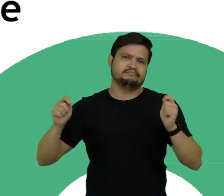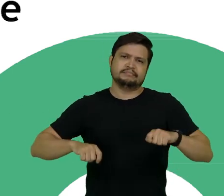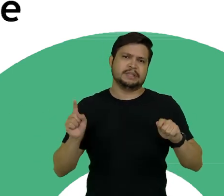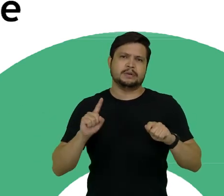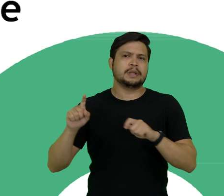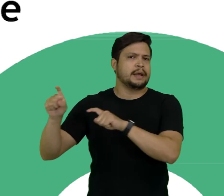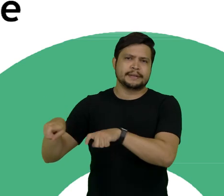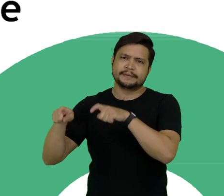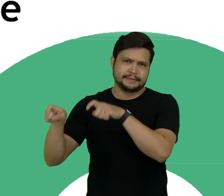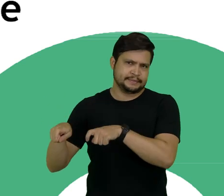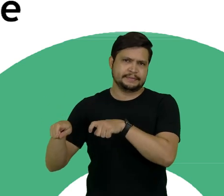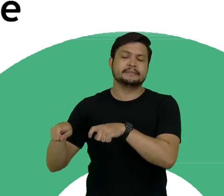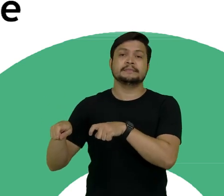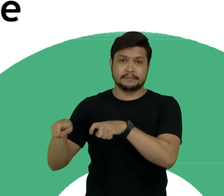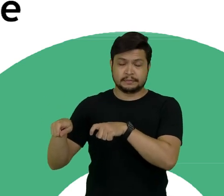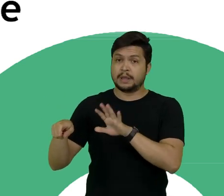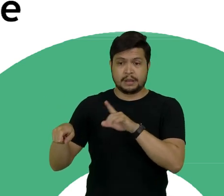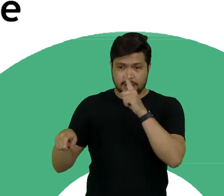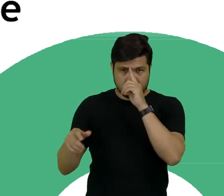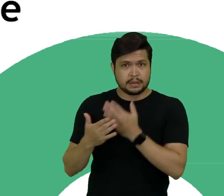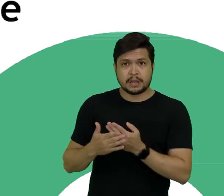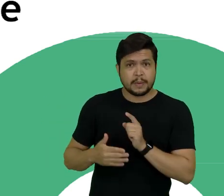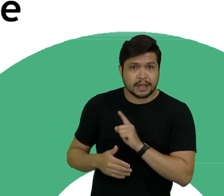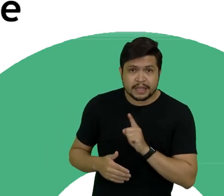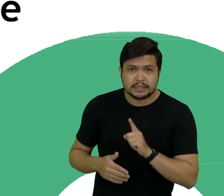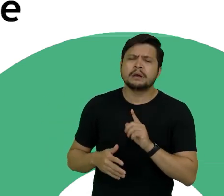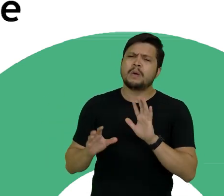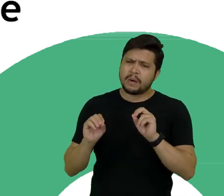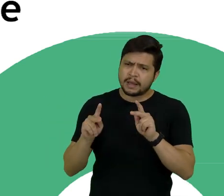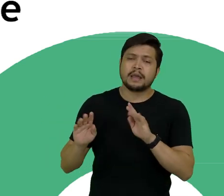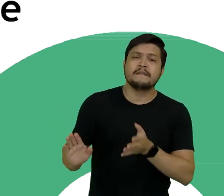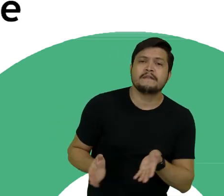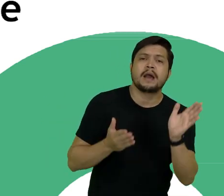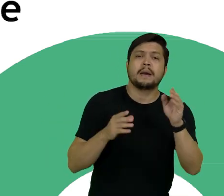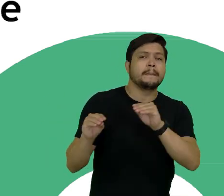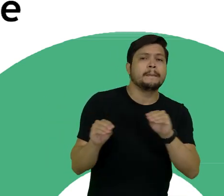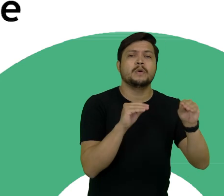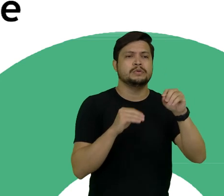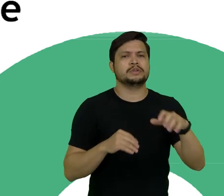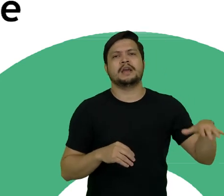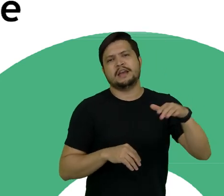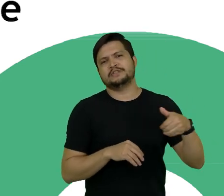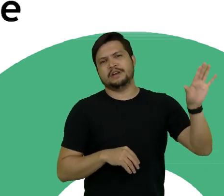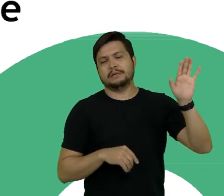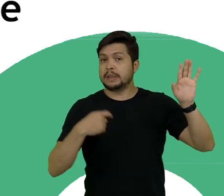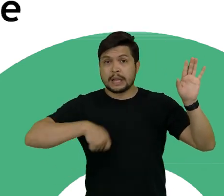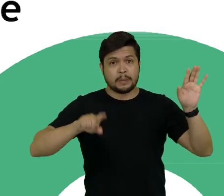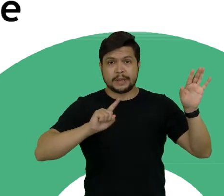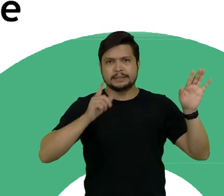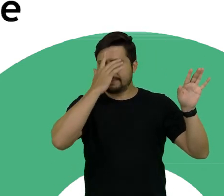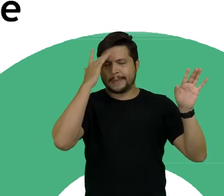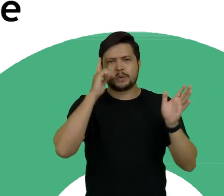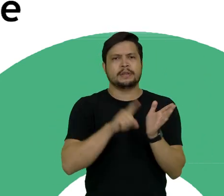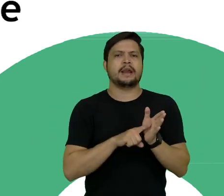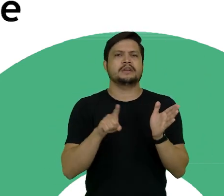assim, quem não acredita que não dá para produzir no semiárido, vá para o cerrado. Vá para outro lugar, não perda o seu tempo aqui,